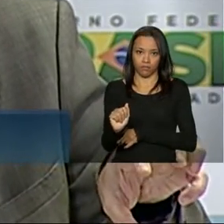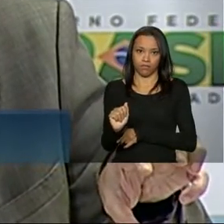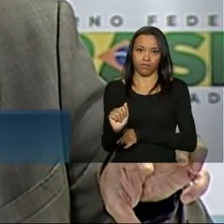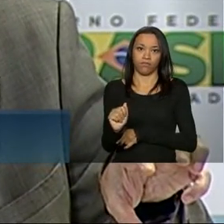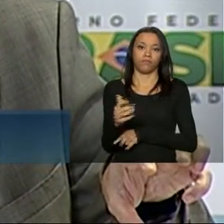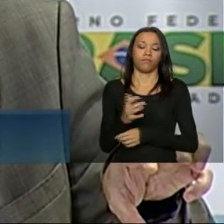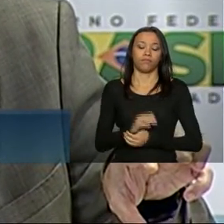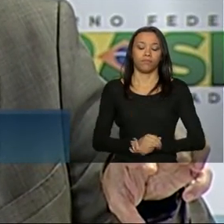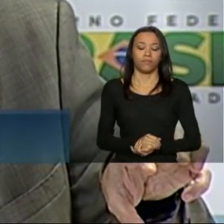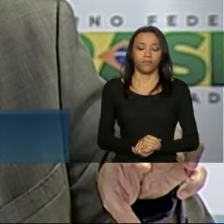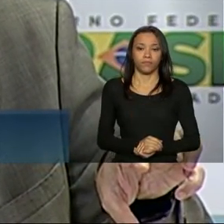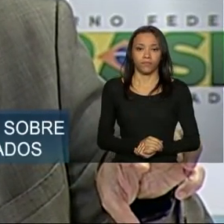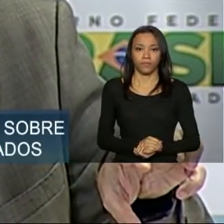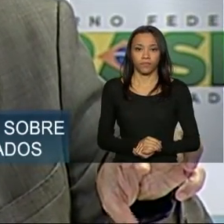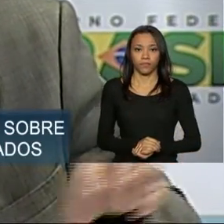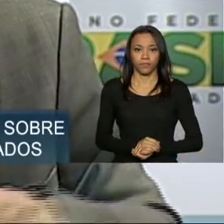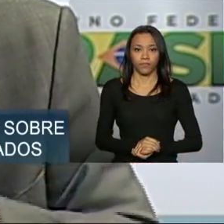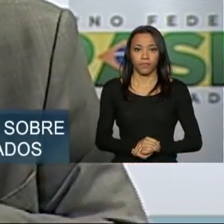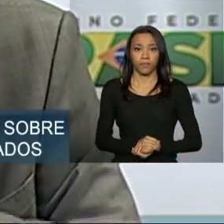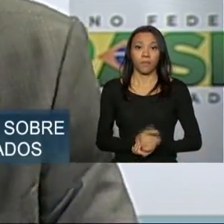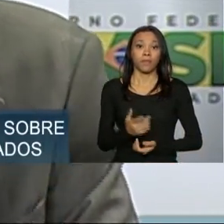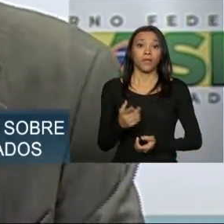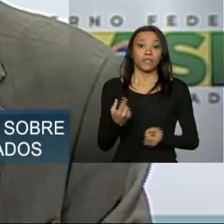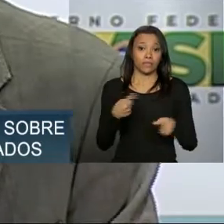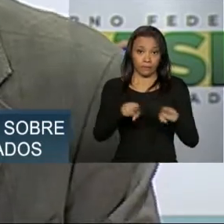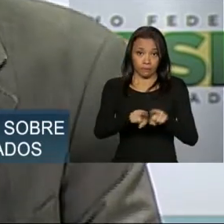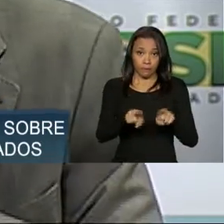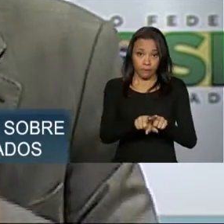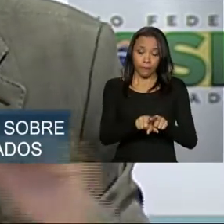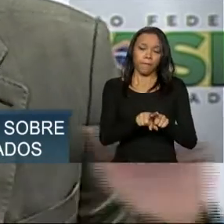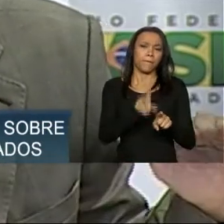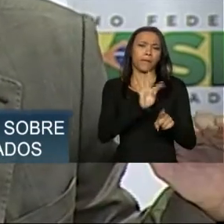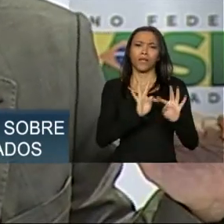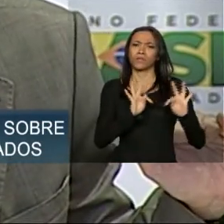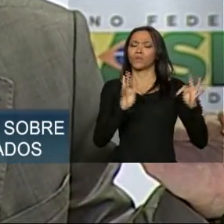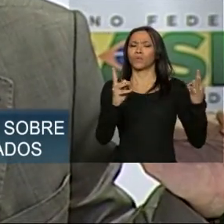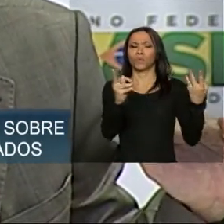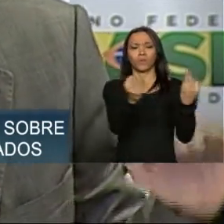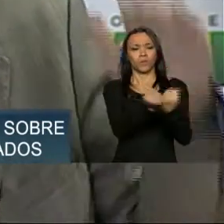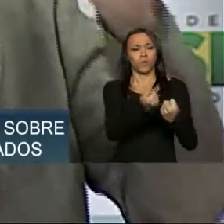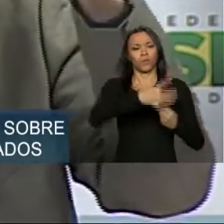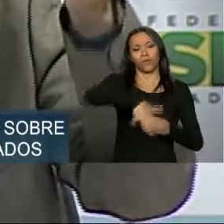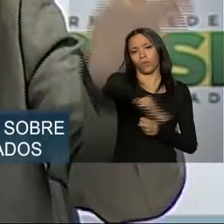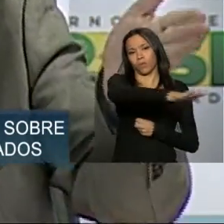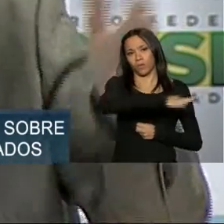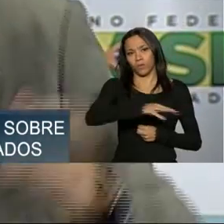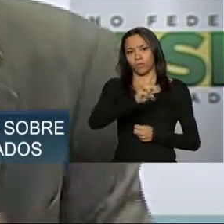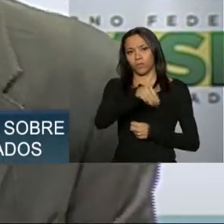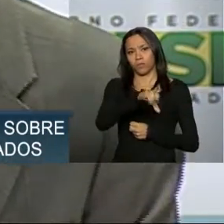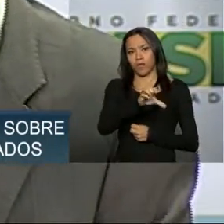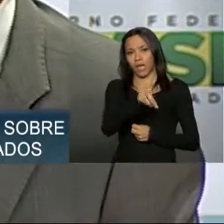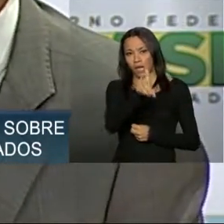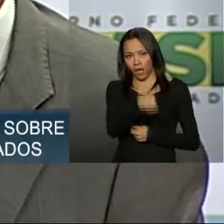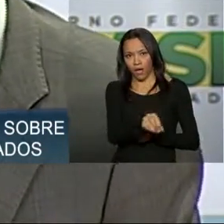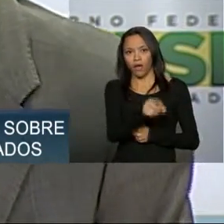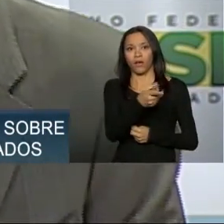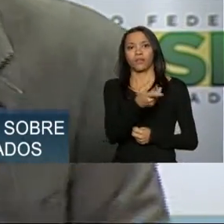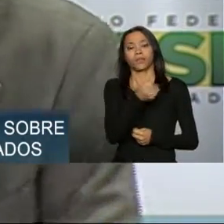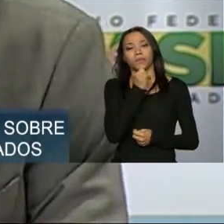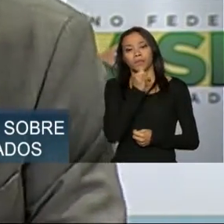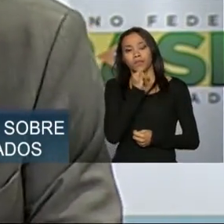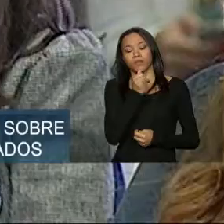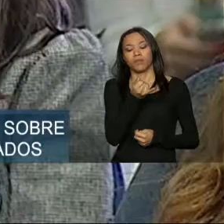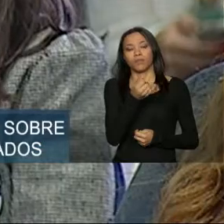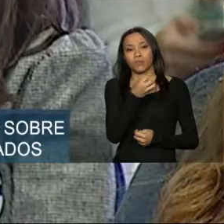laboratorial. Aí, inclusive, para todo o mercado inclusive os importados, aqueles que não,